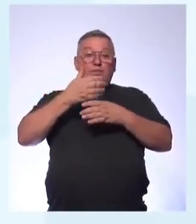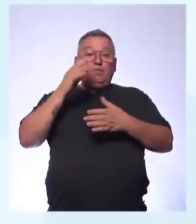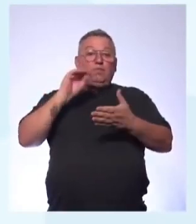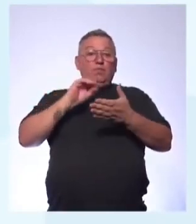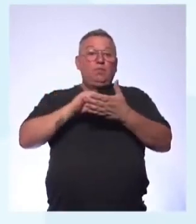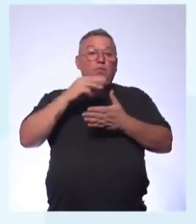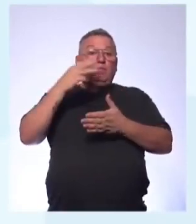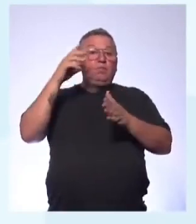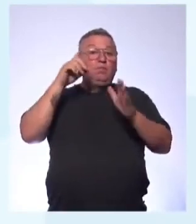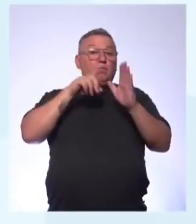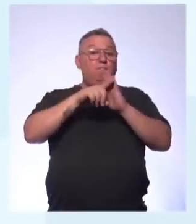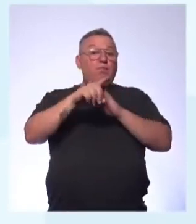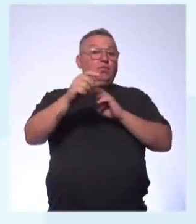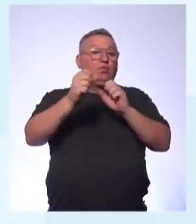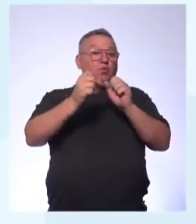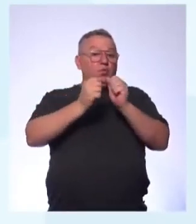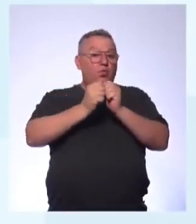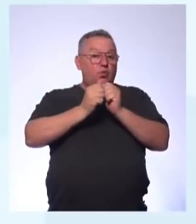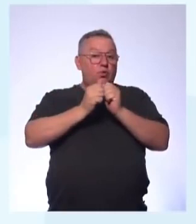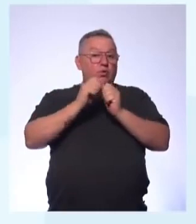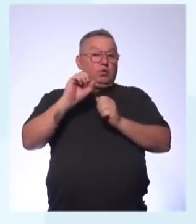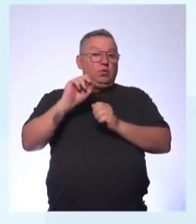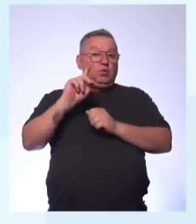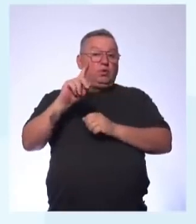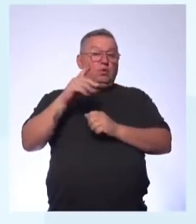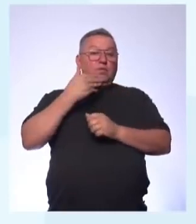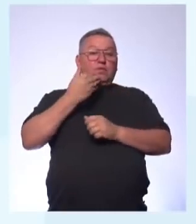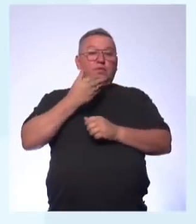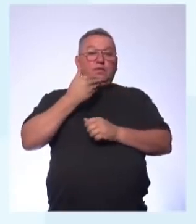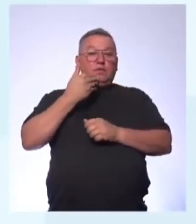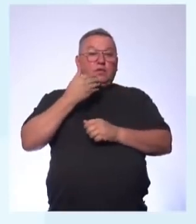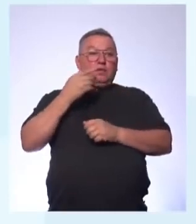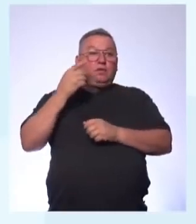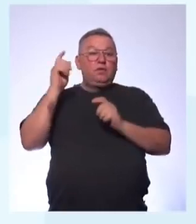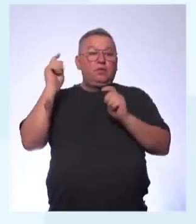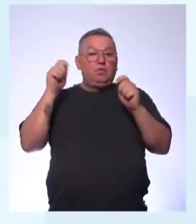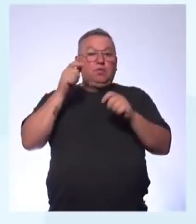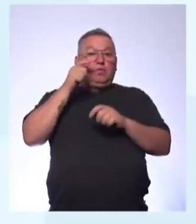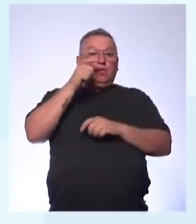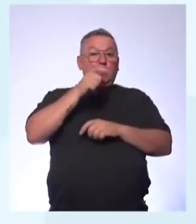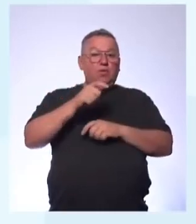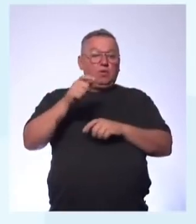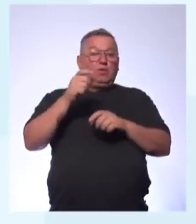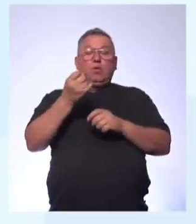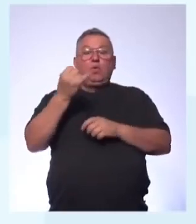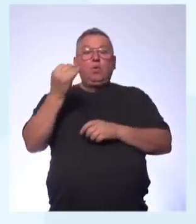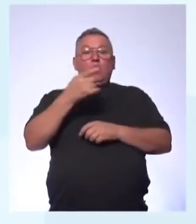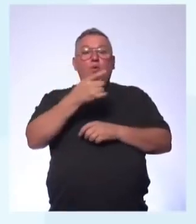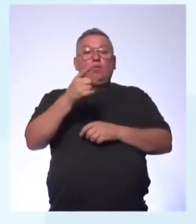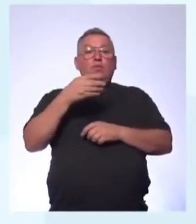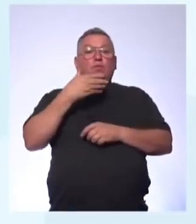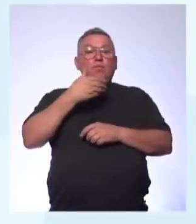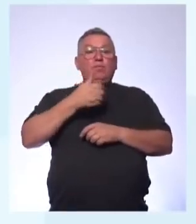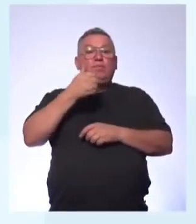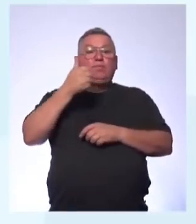as 3 perguntas juntas, tá bom? Para facilitar e a gente poder olhar e ver o quanto vocês estão melhorando. Ok?